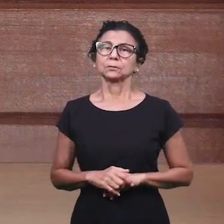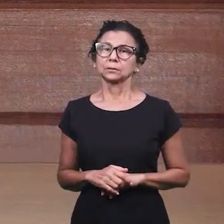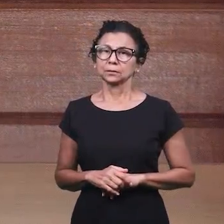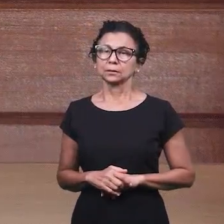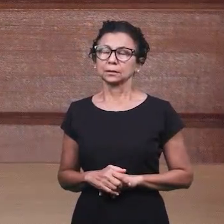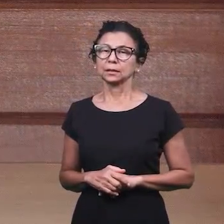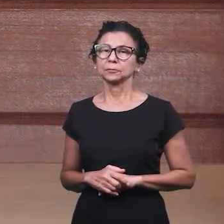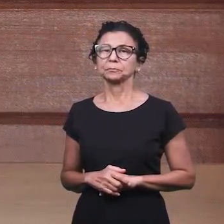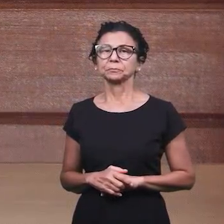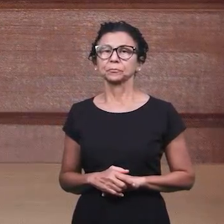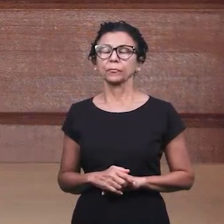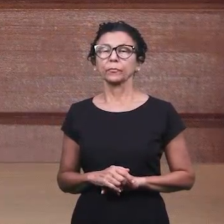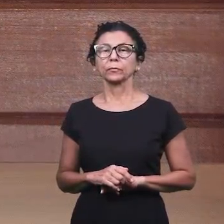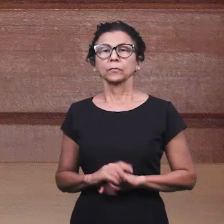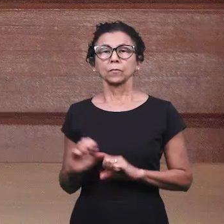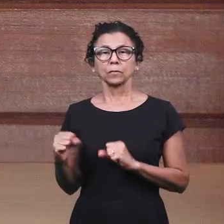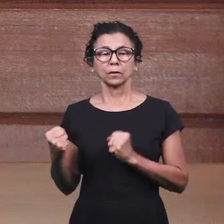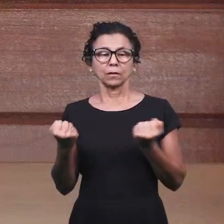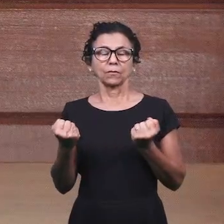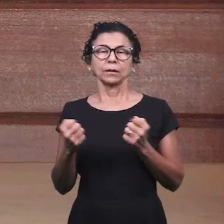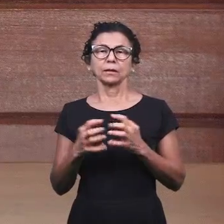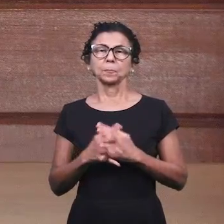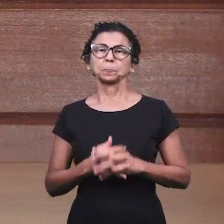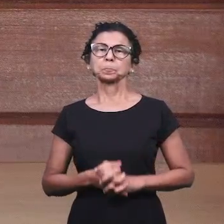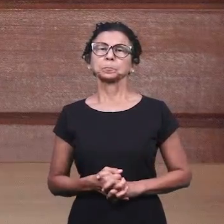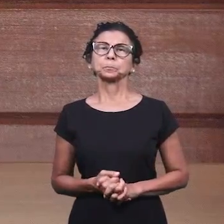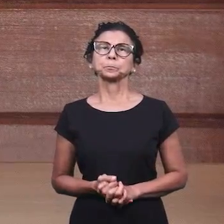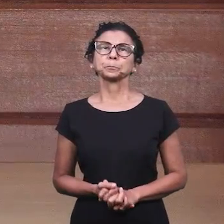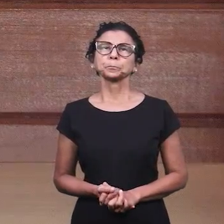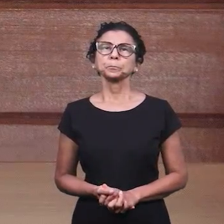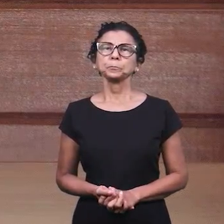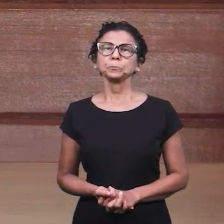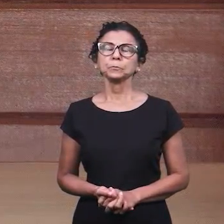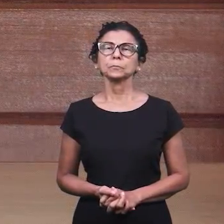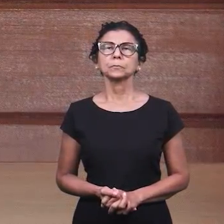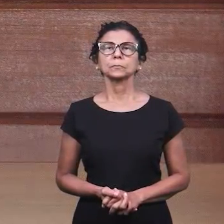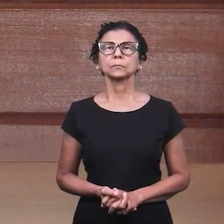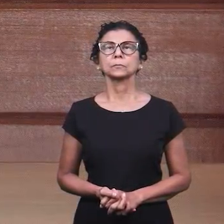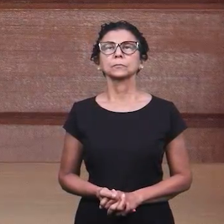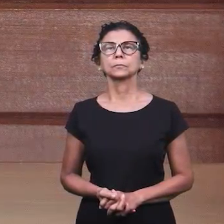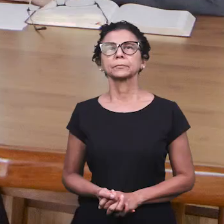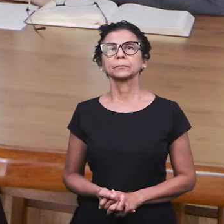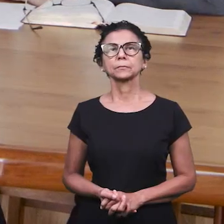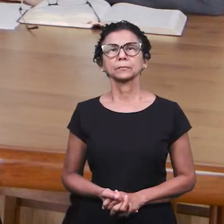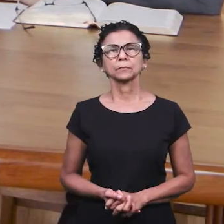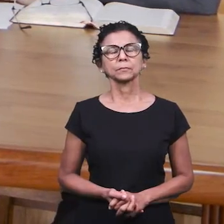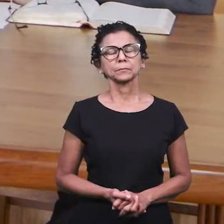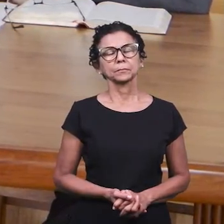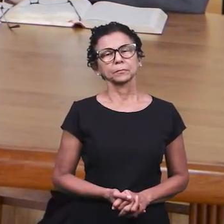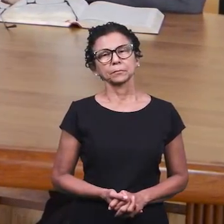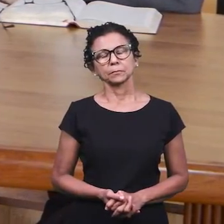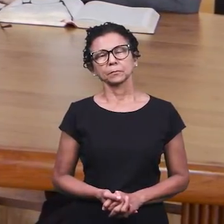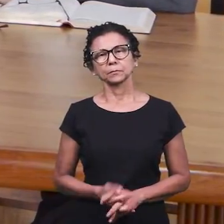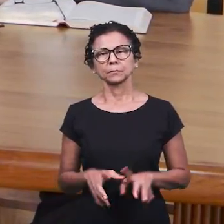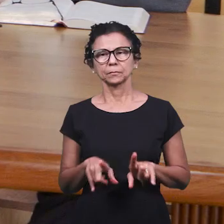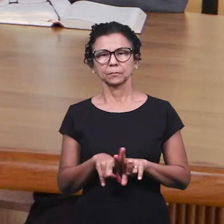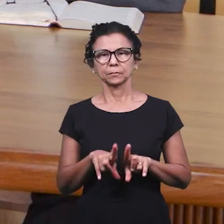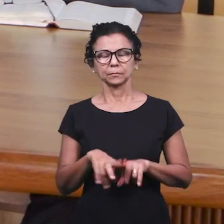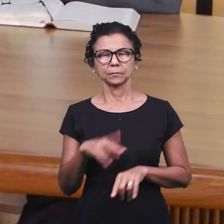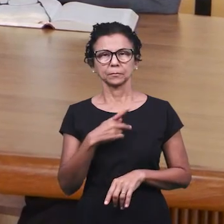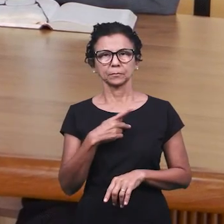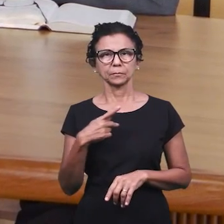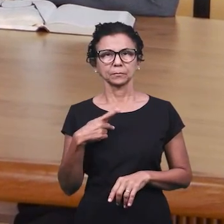os nossos filhos, para ensinar? Foi lembrado aqui, anteriormente, no outro episódio, foi lembrado o texto de Deuteronômio, né? Tem que ensinar os